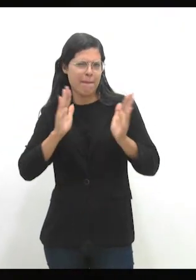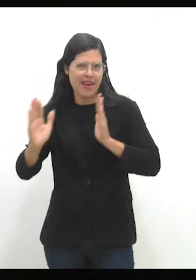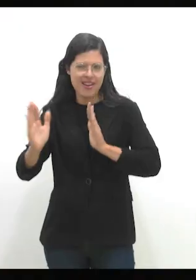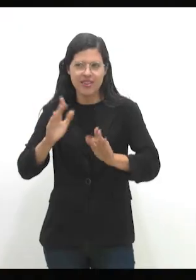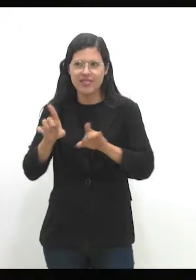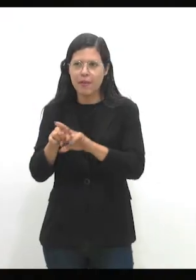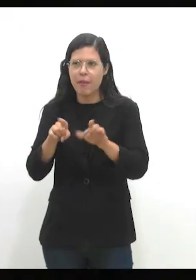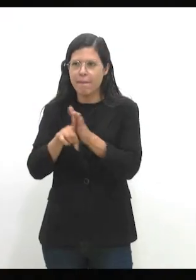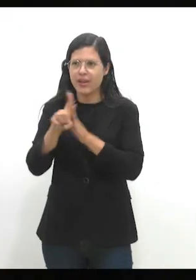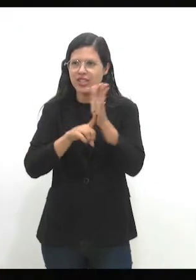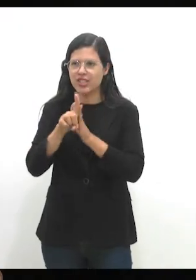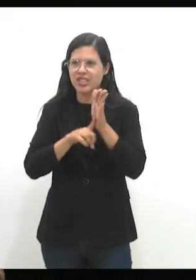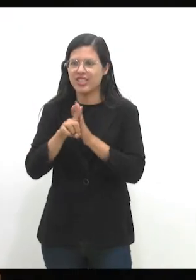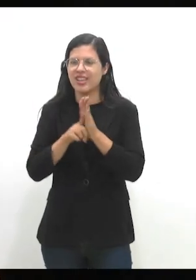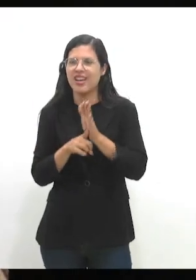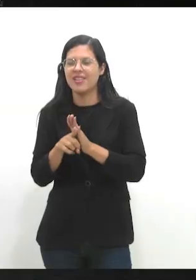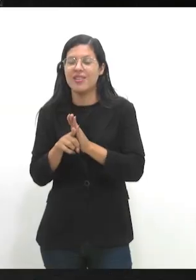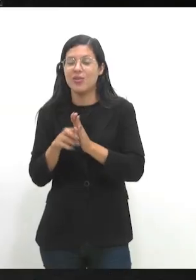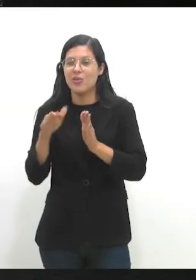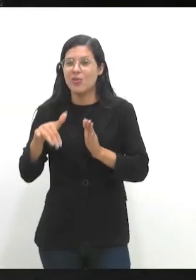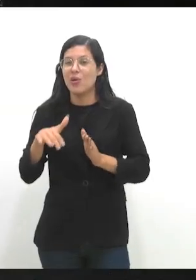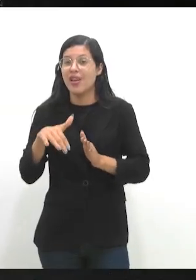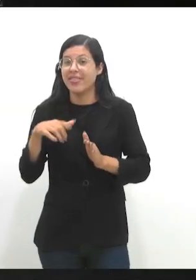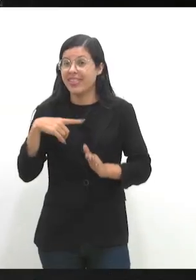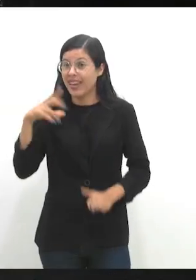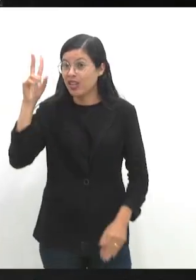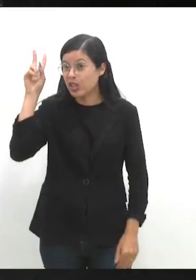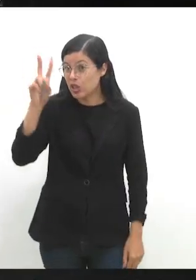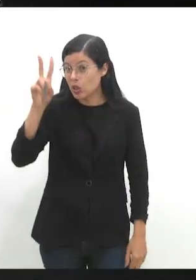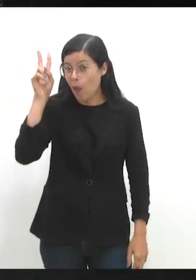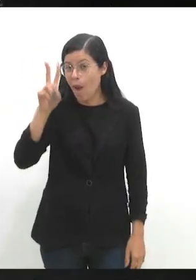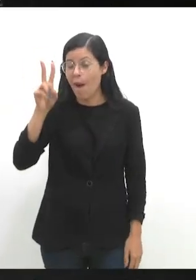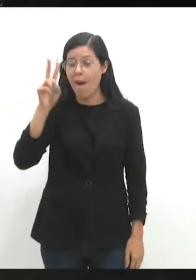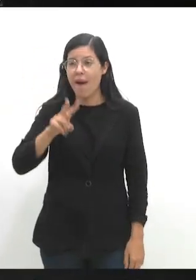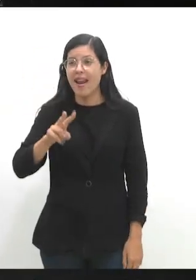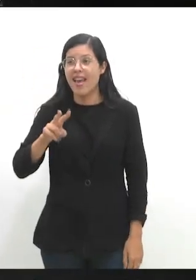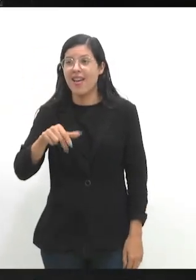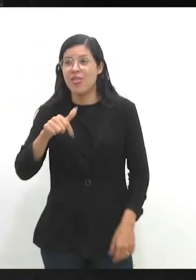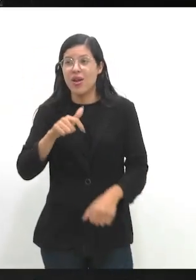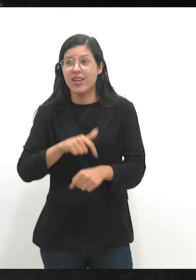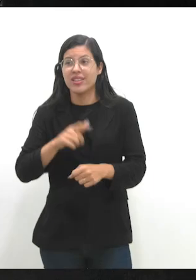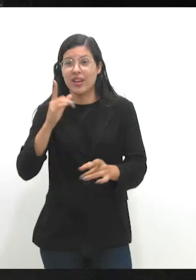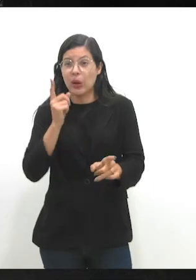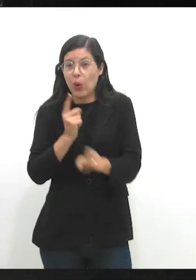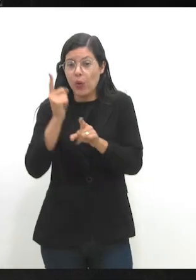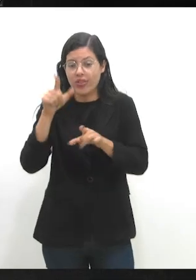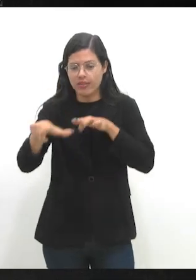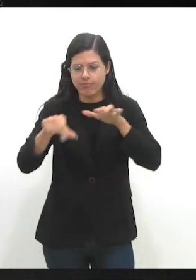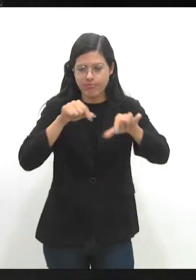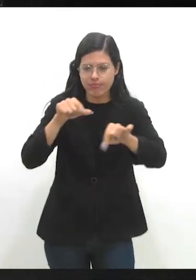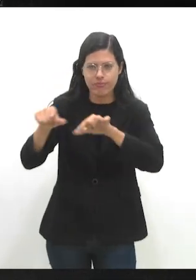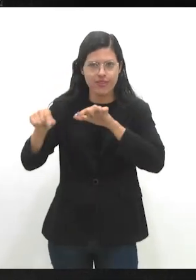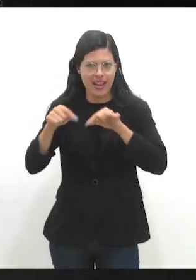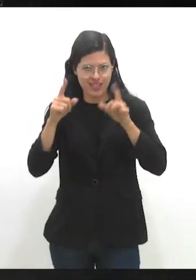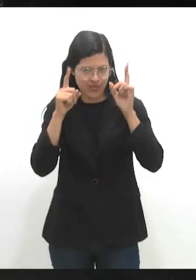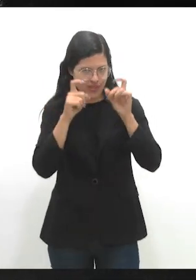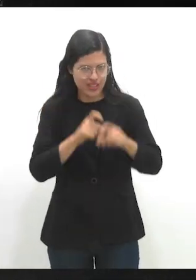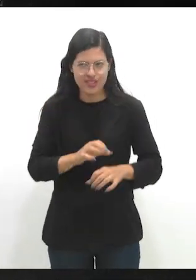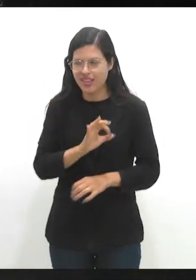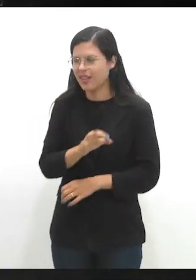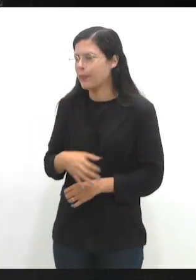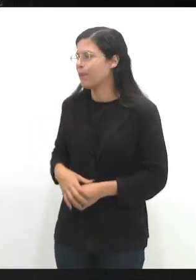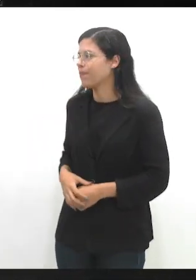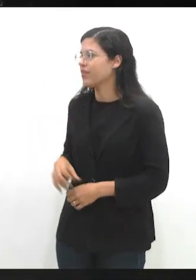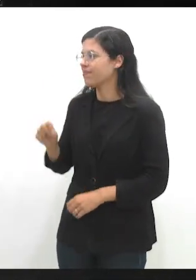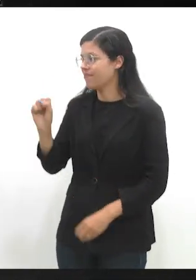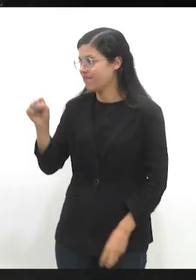fico pesquisando, sou pesquisadora em teatro. Eles têm muita história. Então, na hora de você achar o que entra e o que sai, é um drama, não é? É um